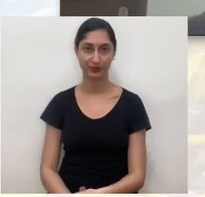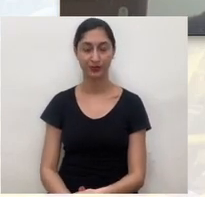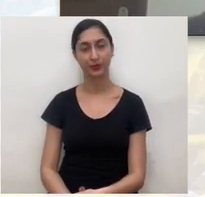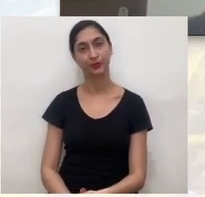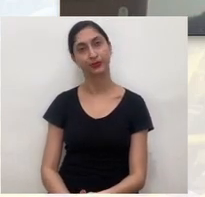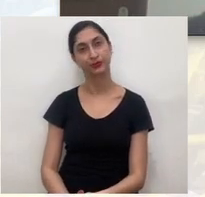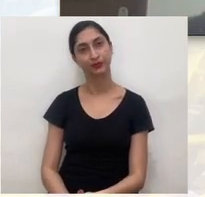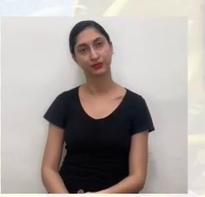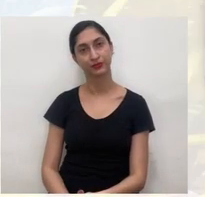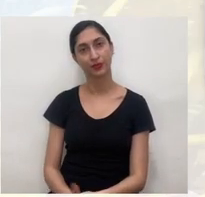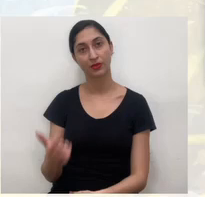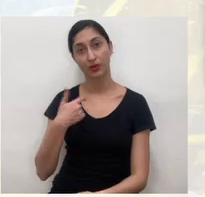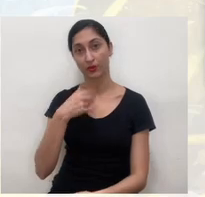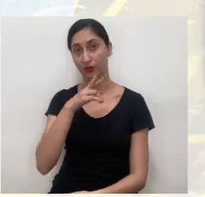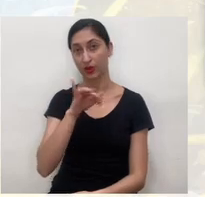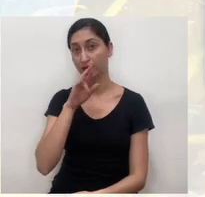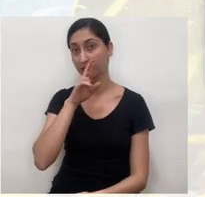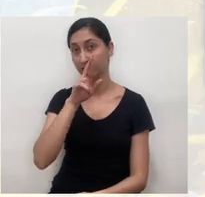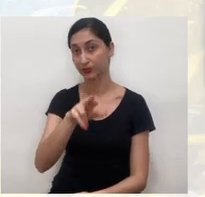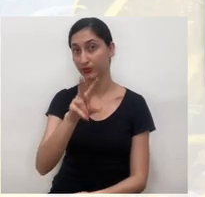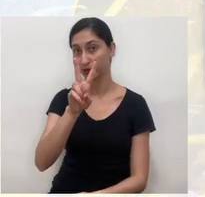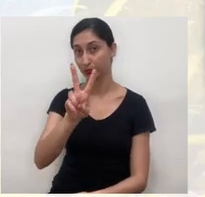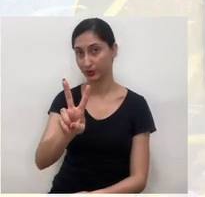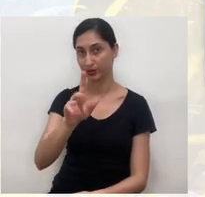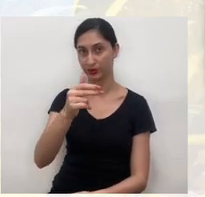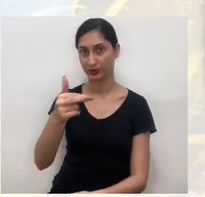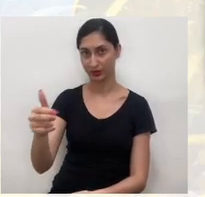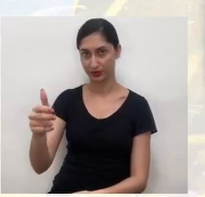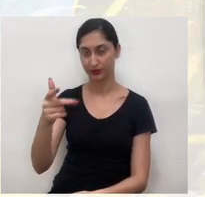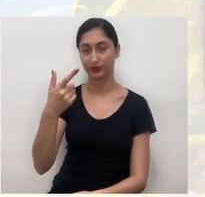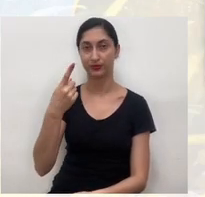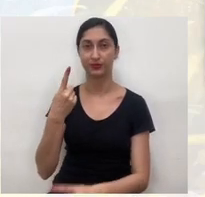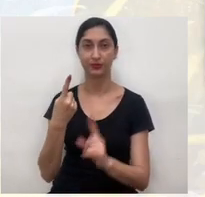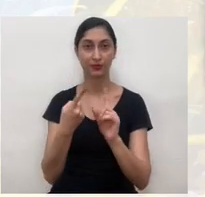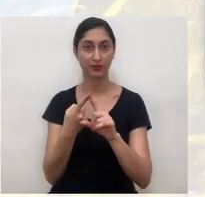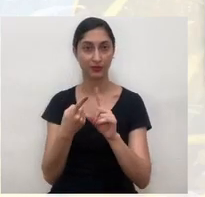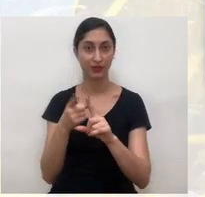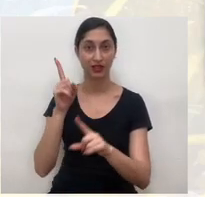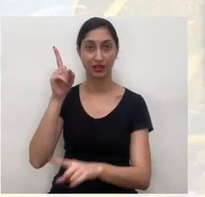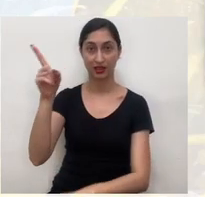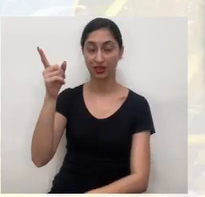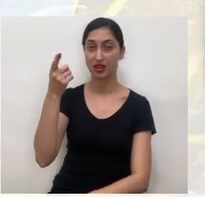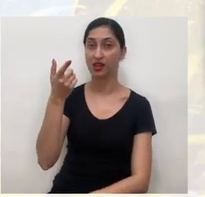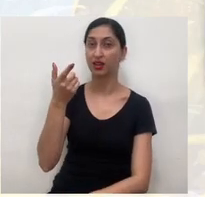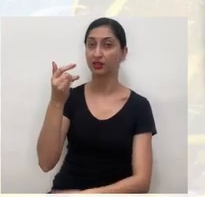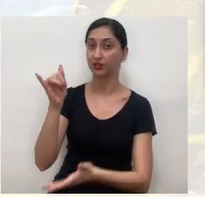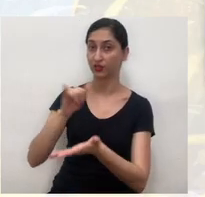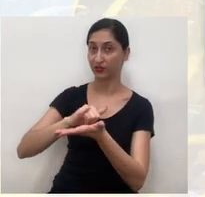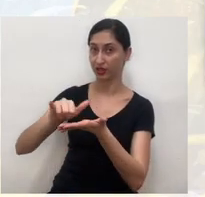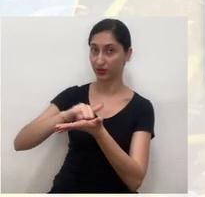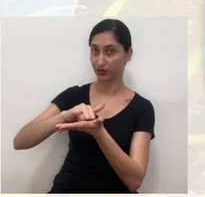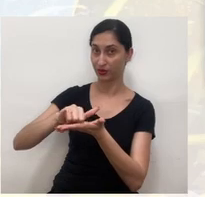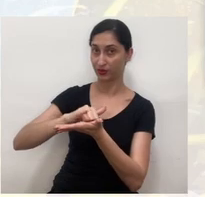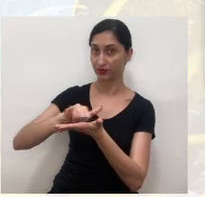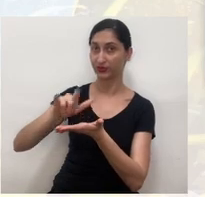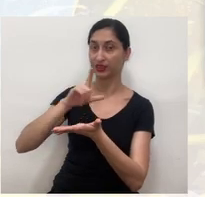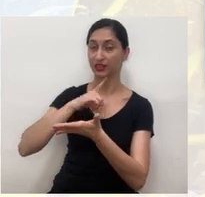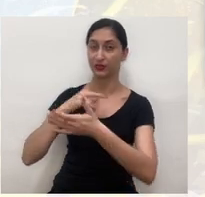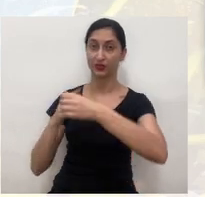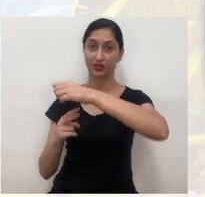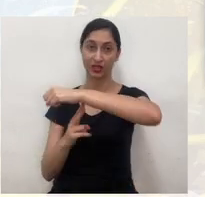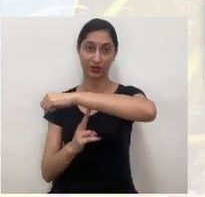fatos que eu acho interessantes. Um é a High Line em Nova York, que era uma linha, um viaduto que foi abandonado